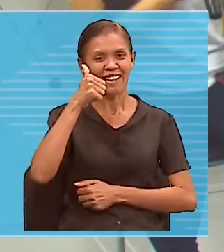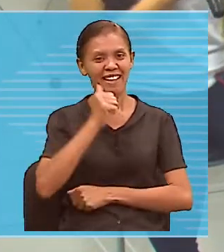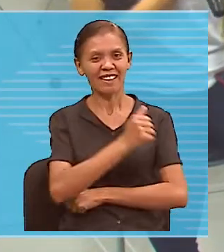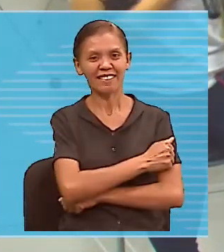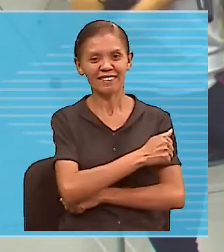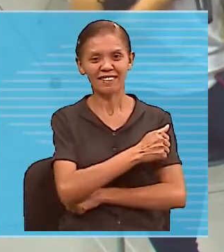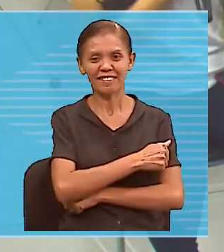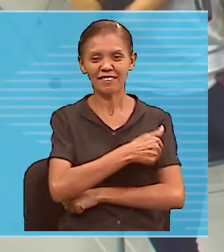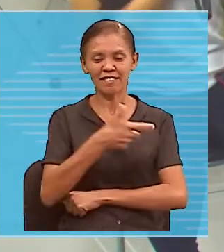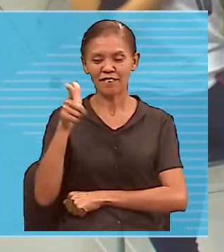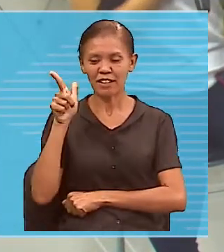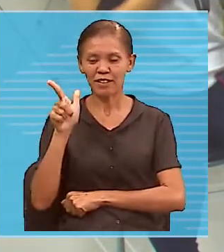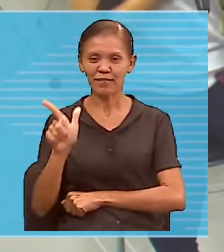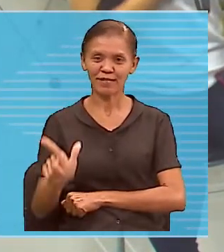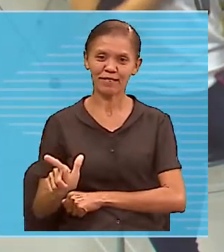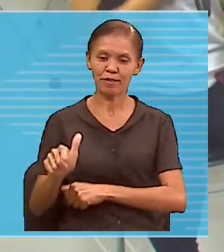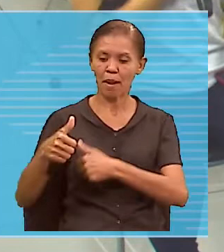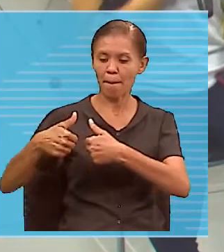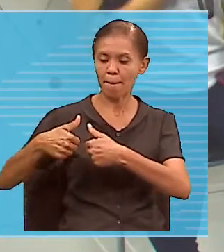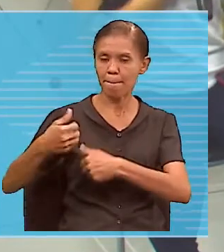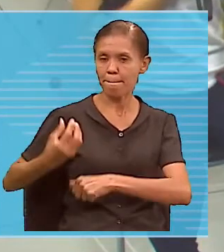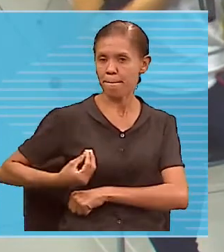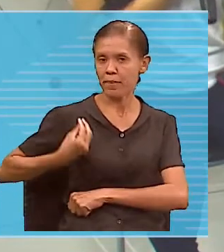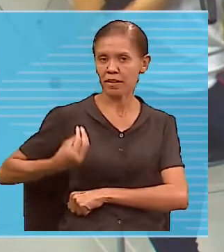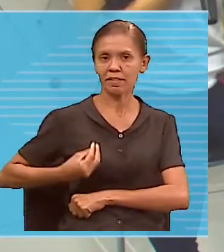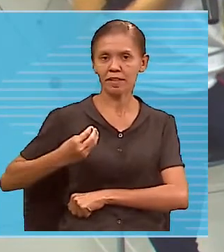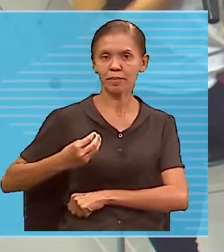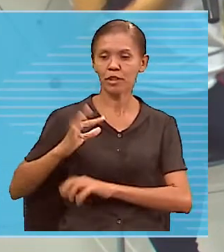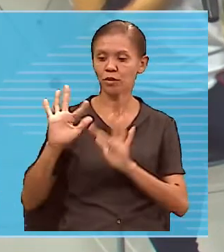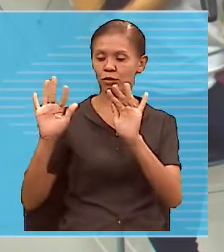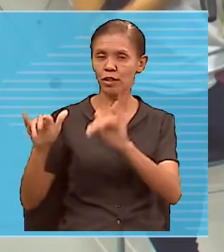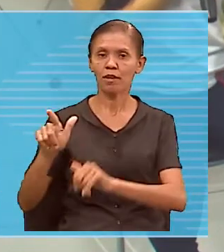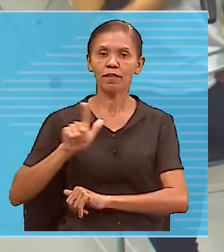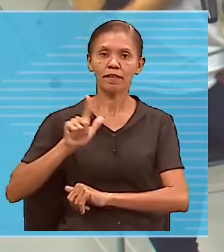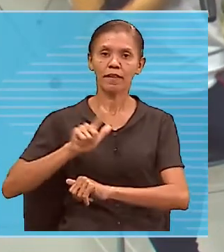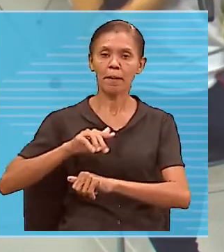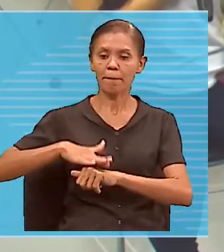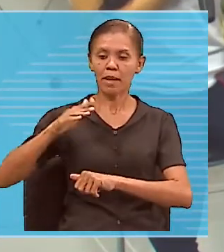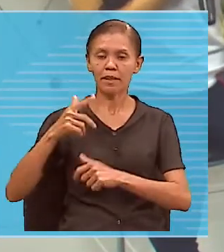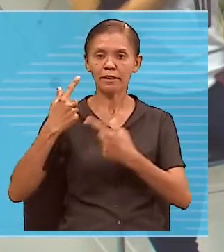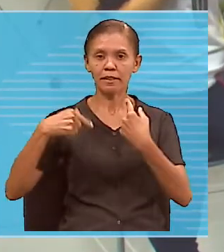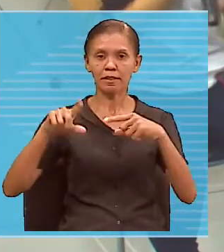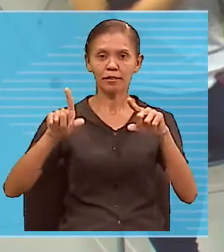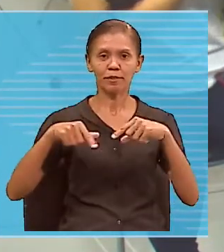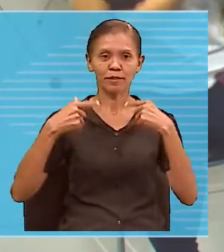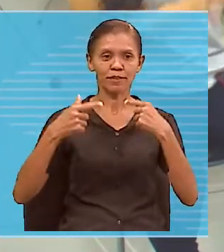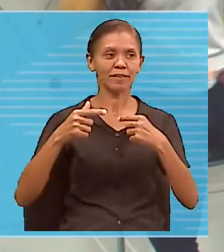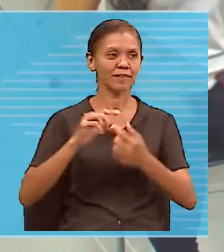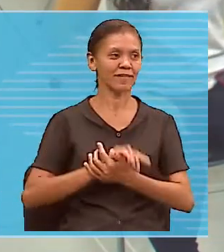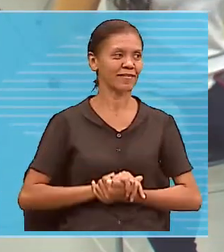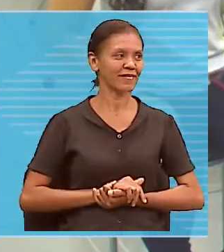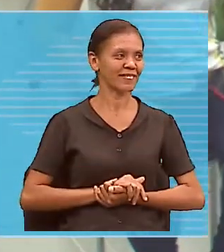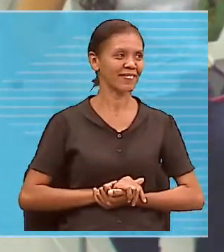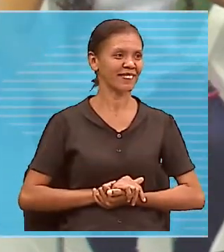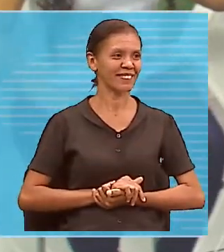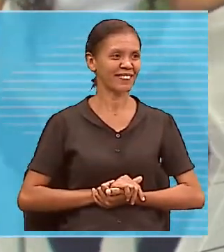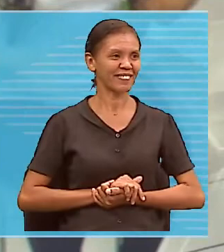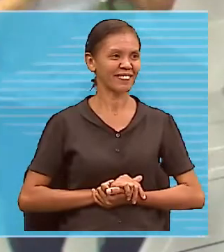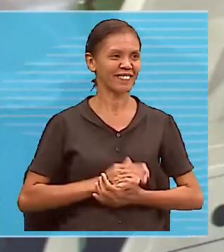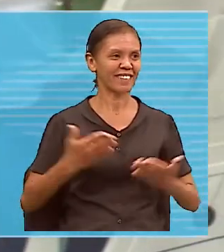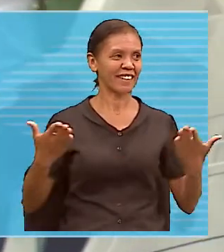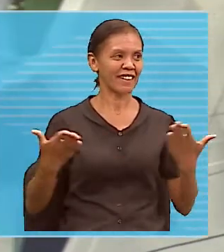aí de ouvir a Andressa cantando, a gente vai ter mais músicas no final. E vamos continuar aqui, Jaciel. A gente vai apresentar as